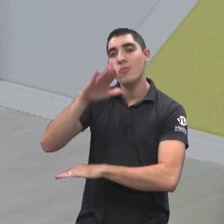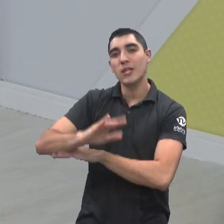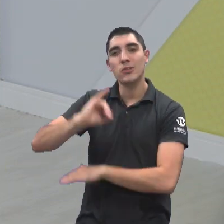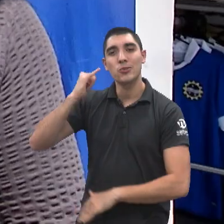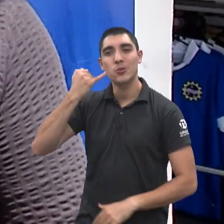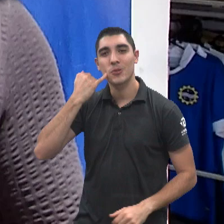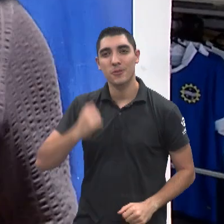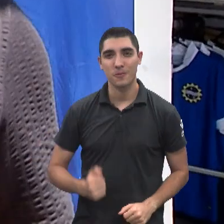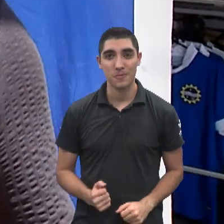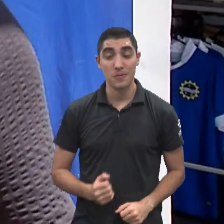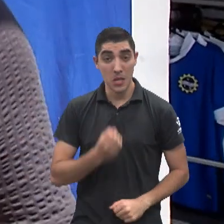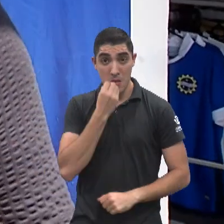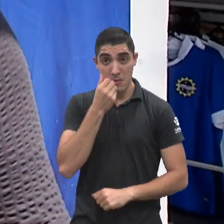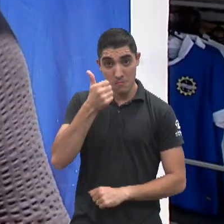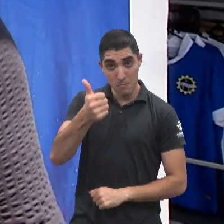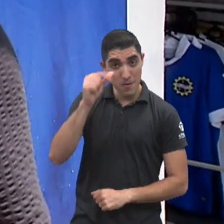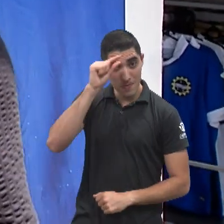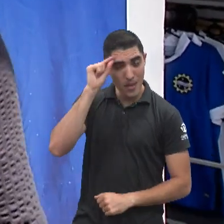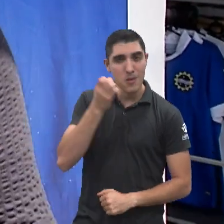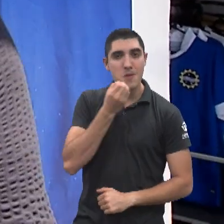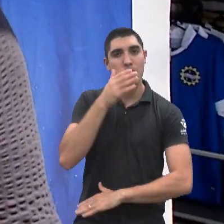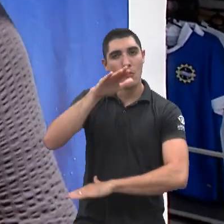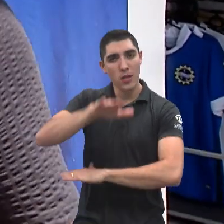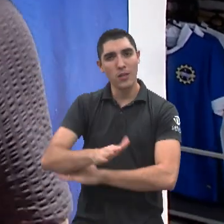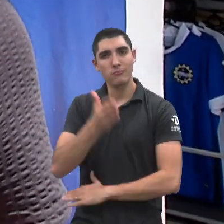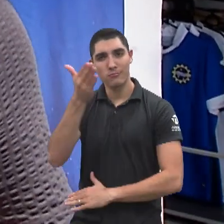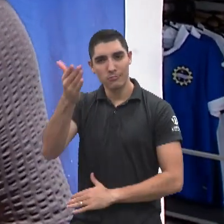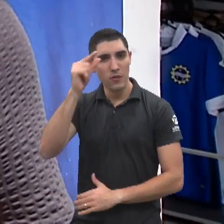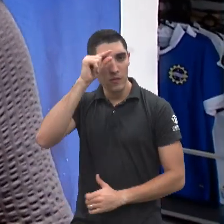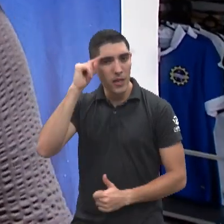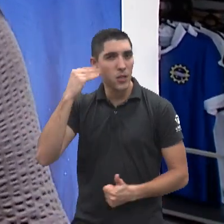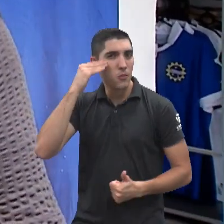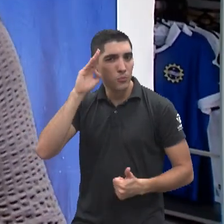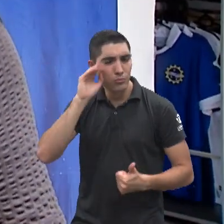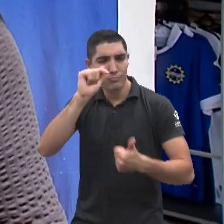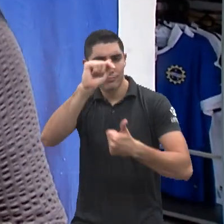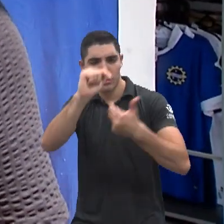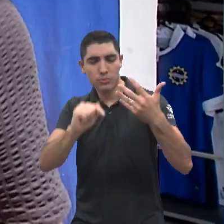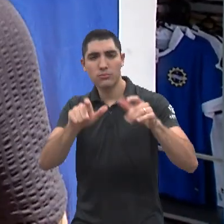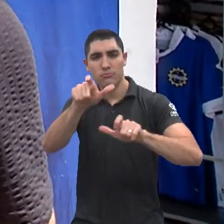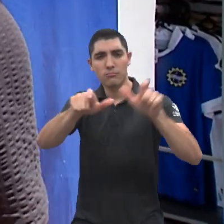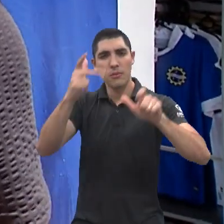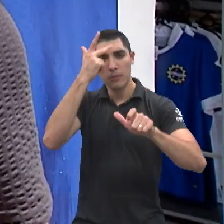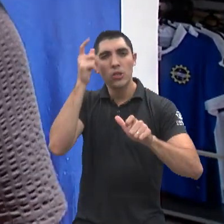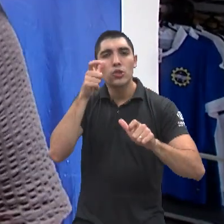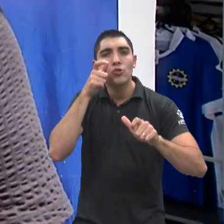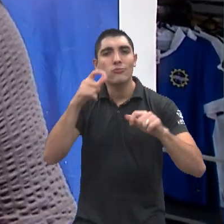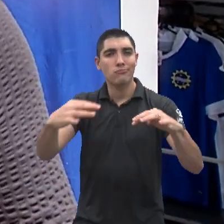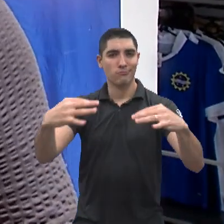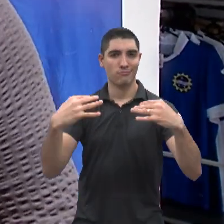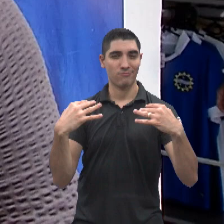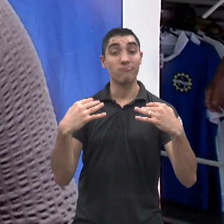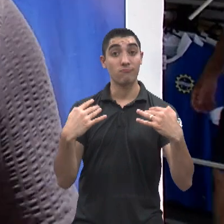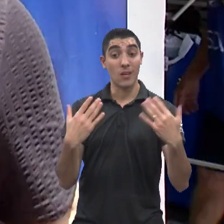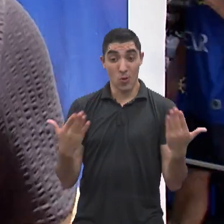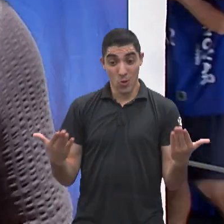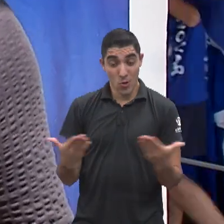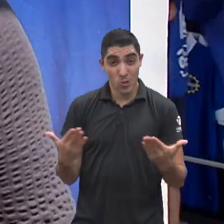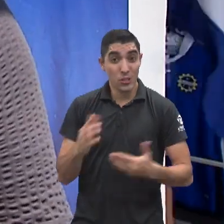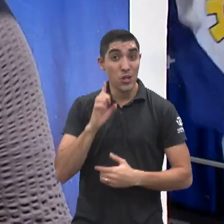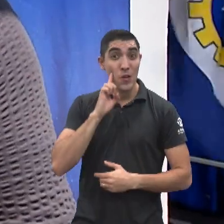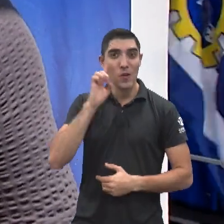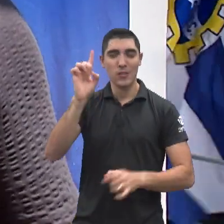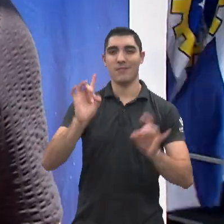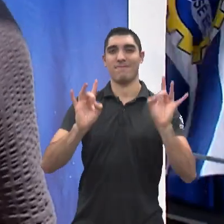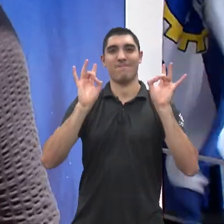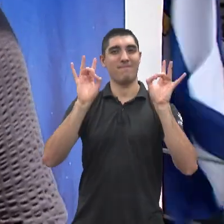bem, Vieira? Boa tarde para você, boa tarde para o Bruno, para todo mundo que acompanha o Hora do Esporte. Pois é, Vieira, chegou o grande dia,